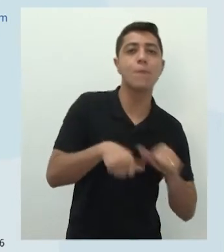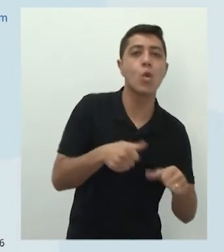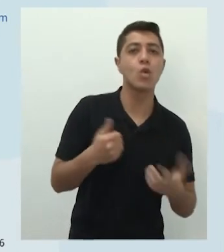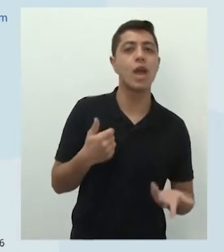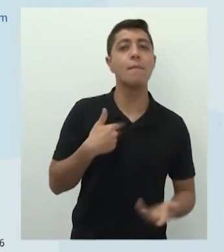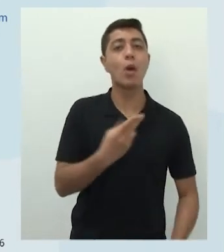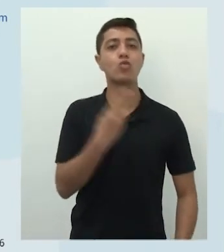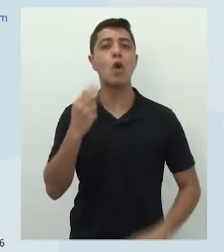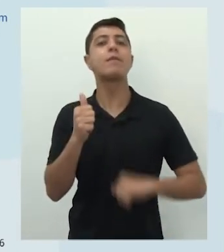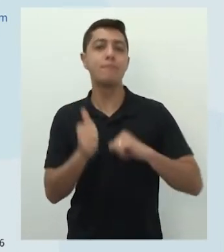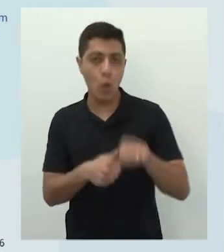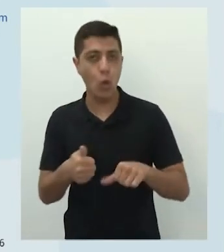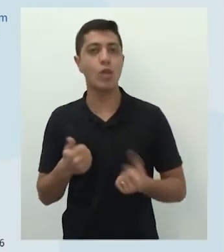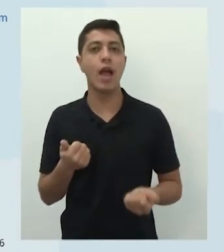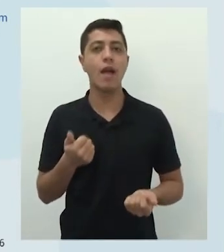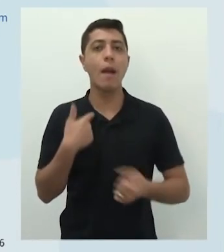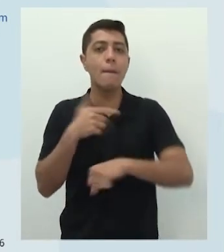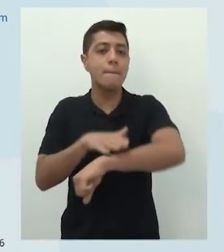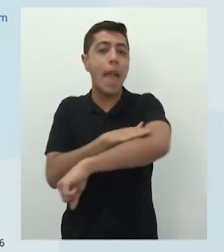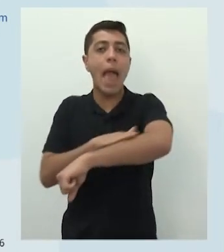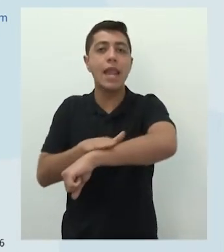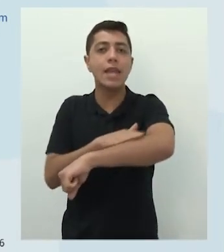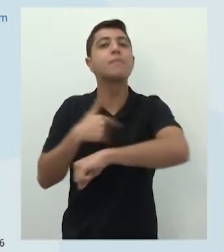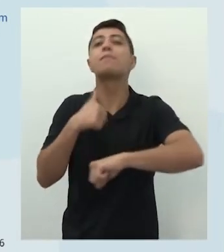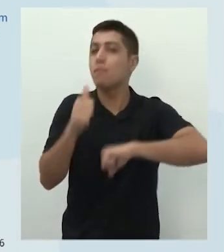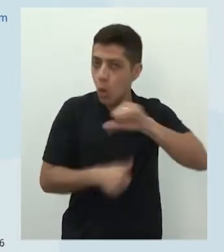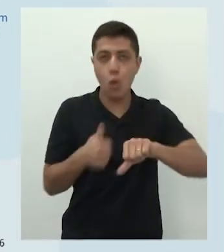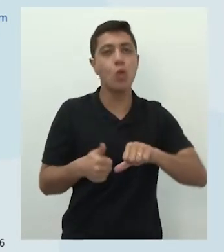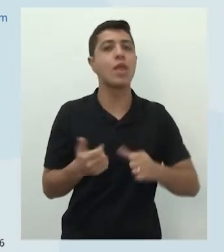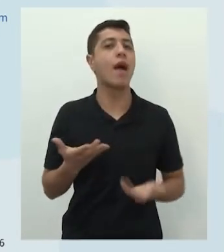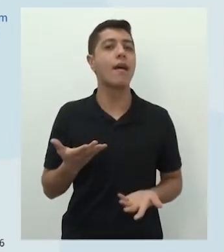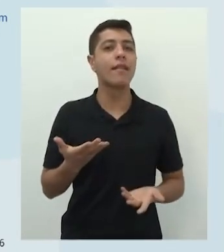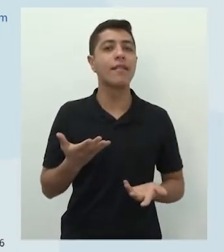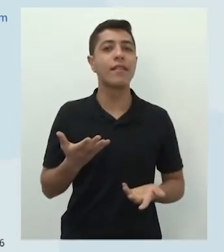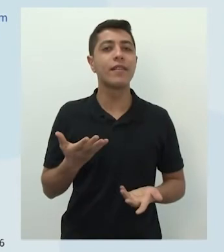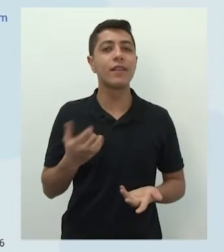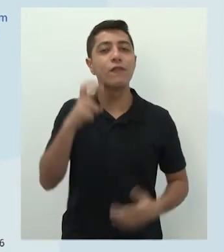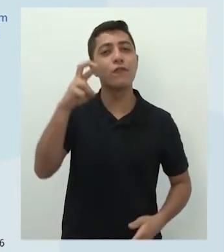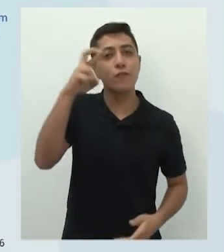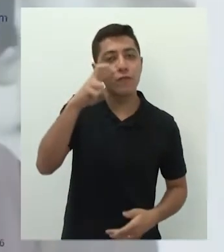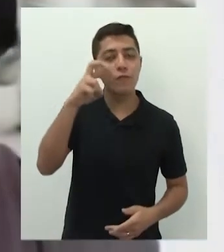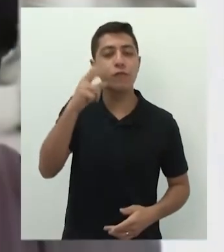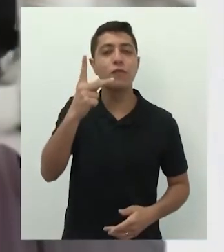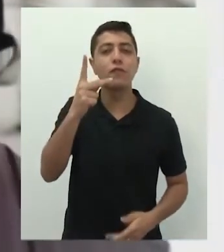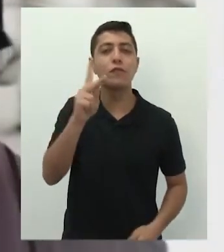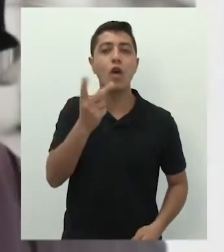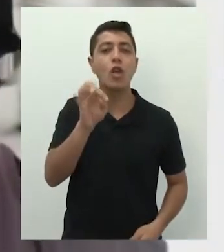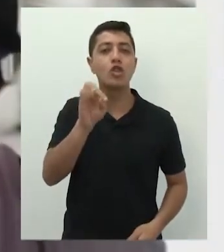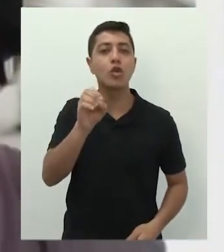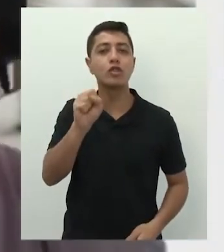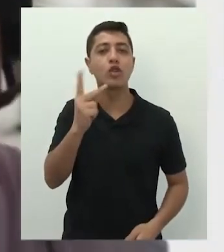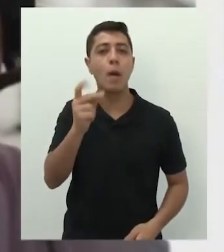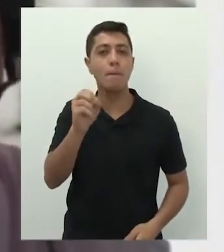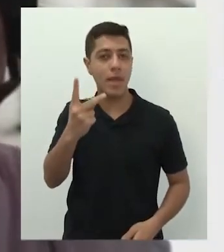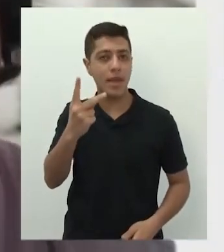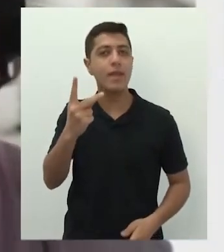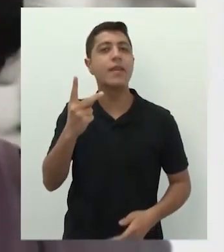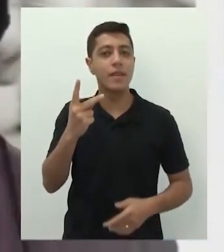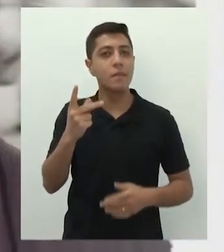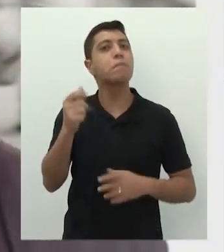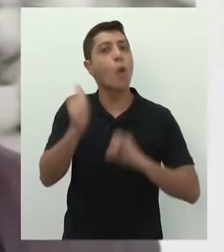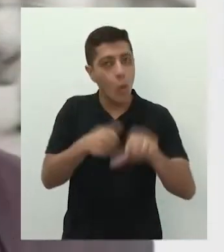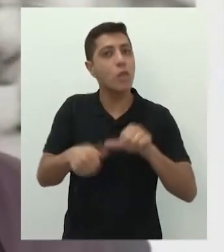a idade na rede social é um exercício de identificação. Lembra que o adolescente, para se identificar, ele tem que experimentar.